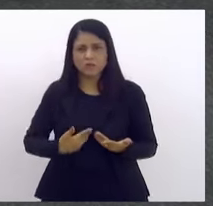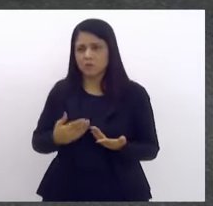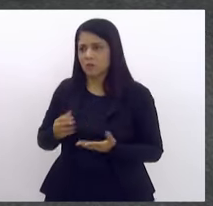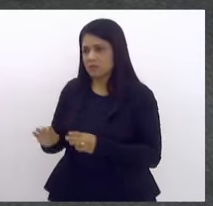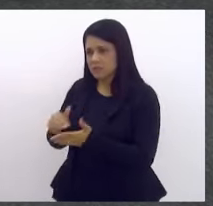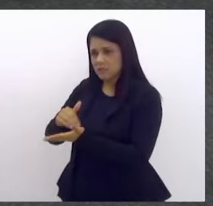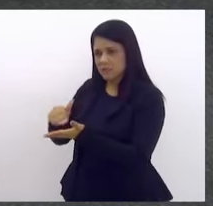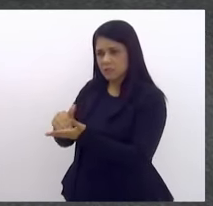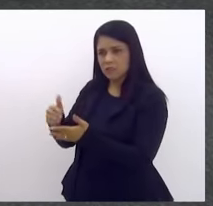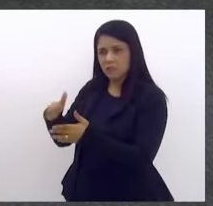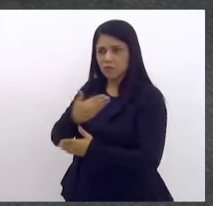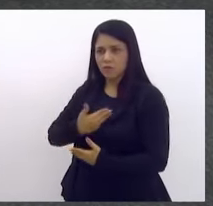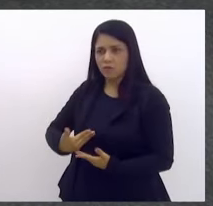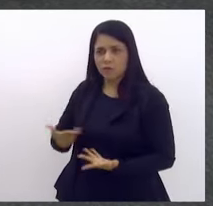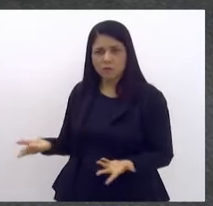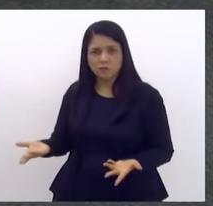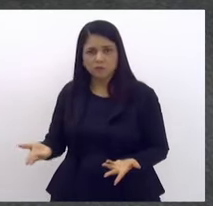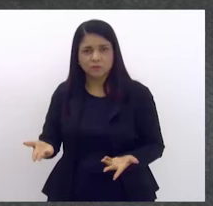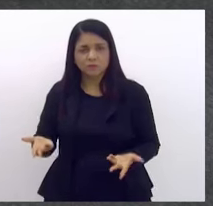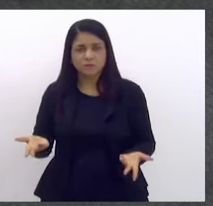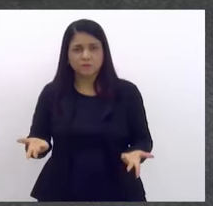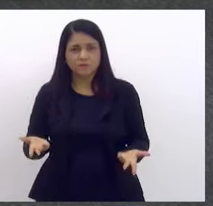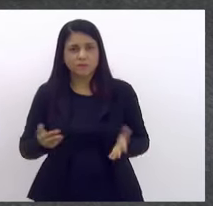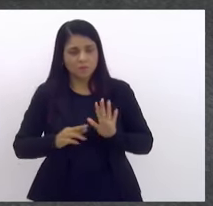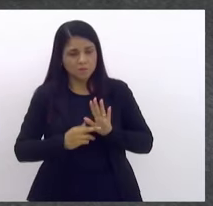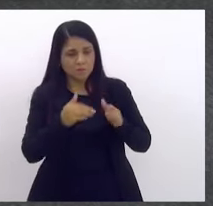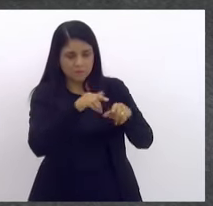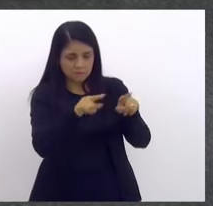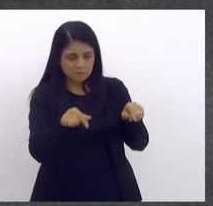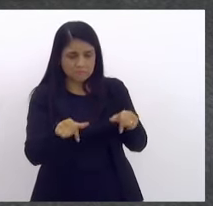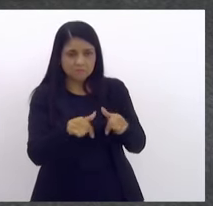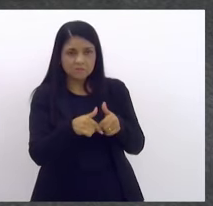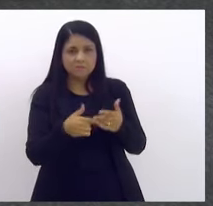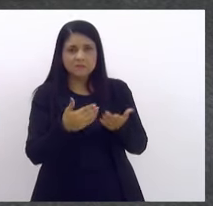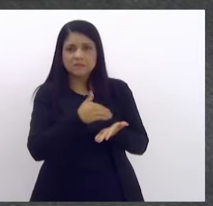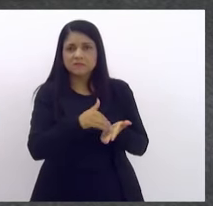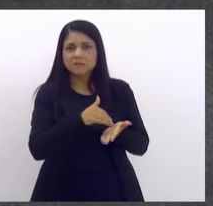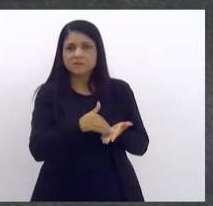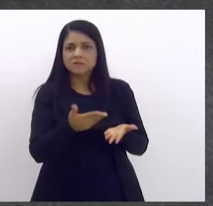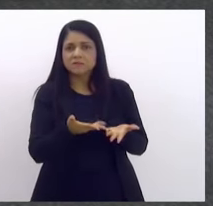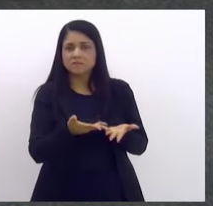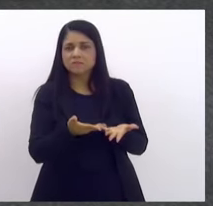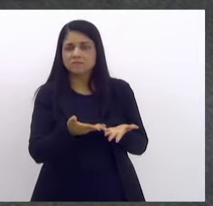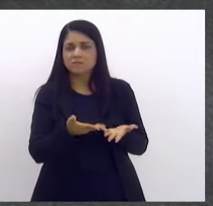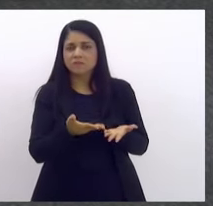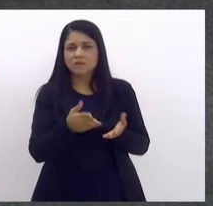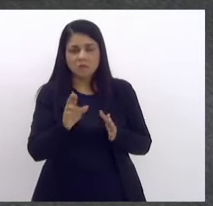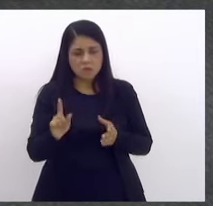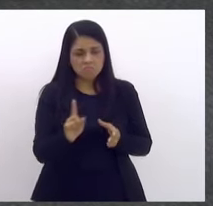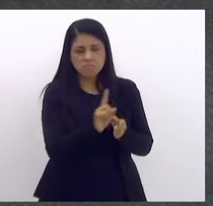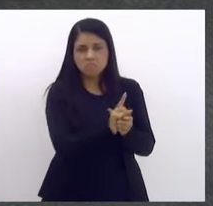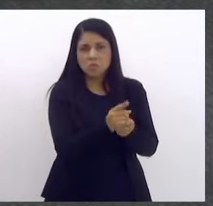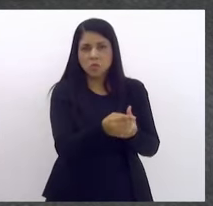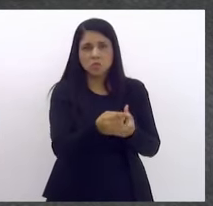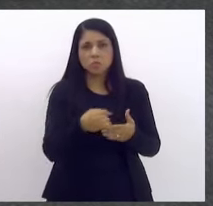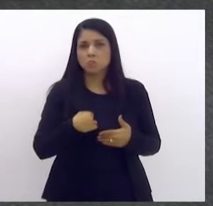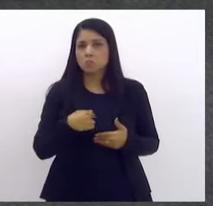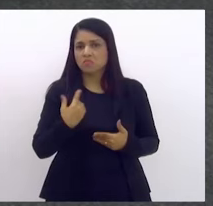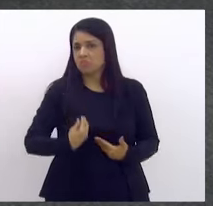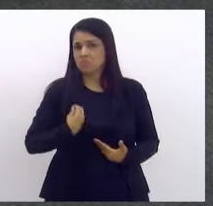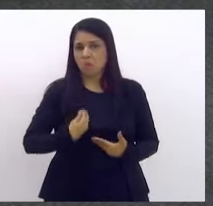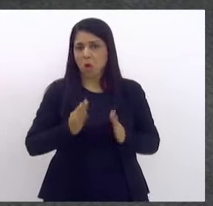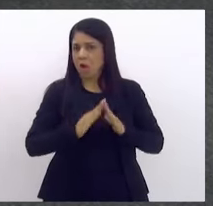uma secretaria de representação do governo, que é ocupado por uma pessoa que sequer é do estado do Rio de